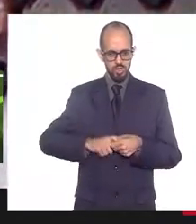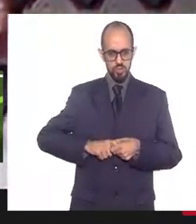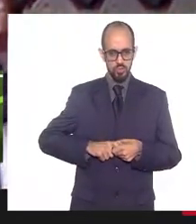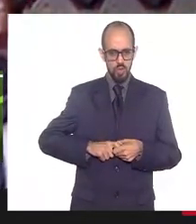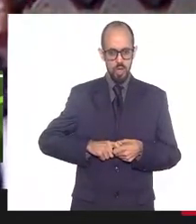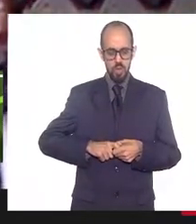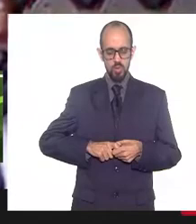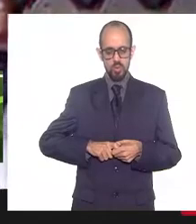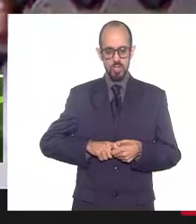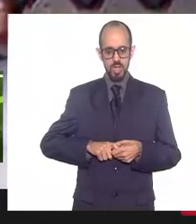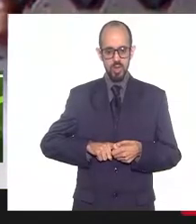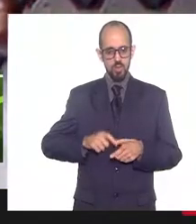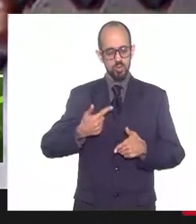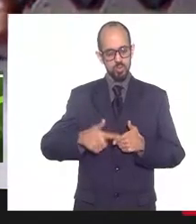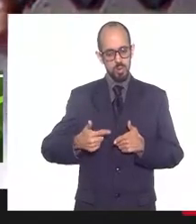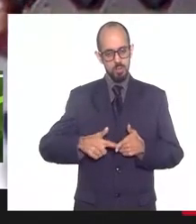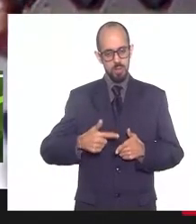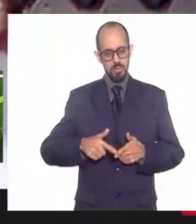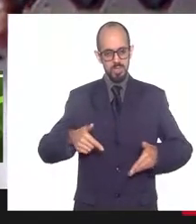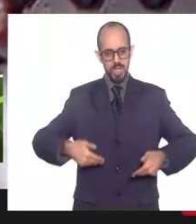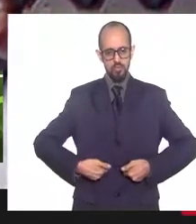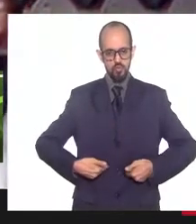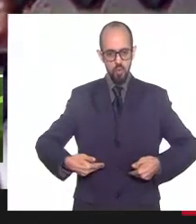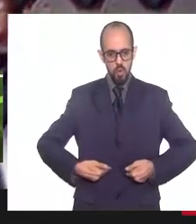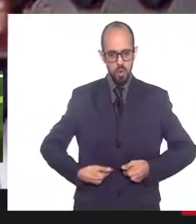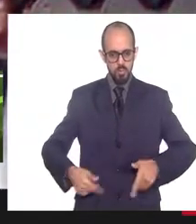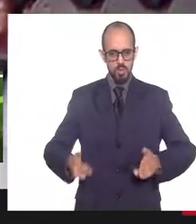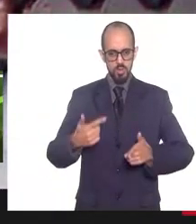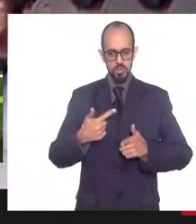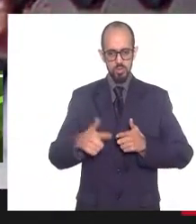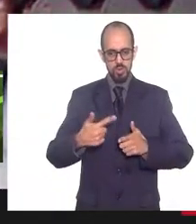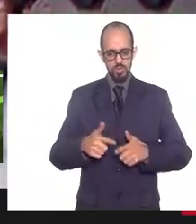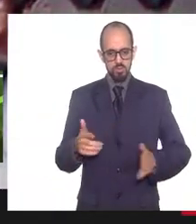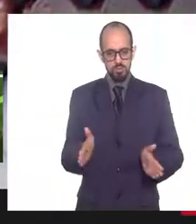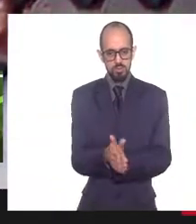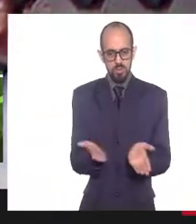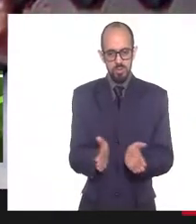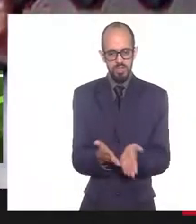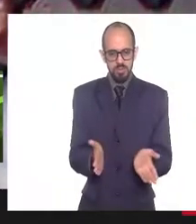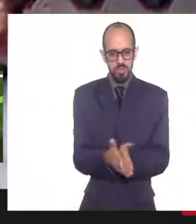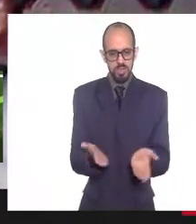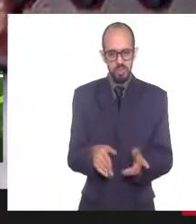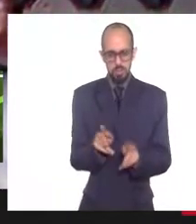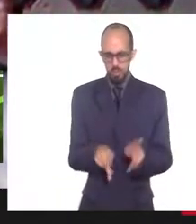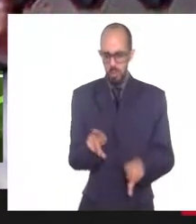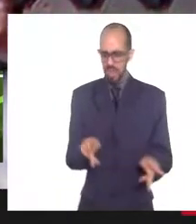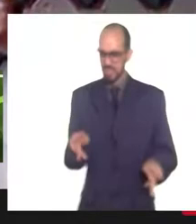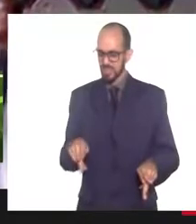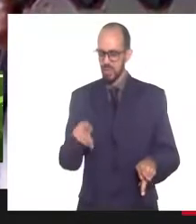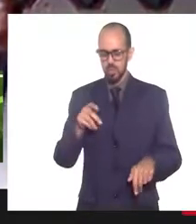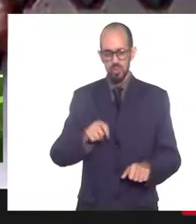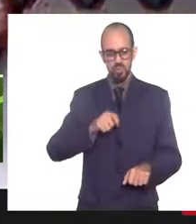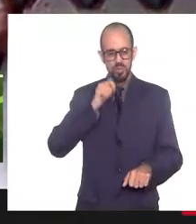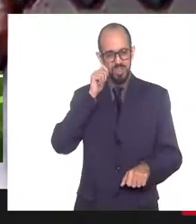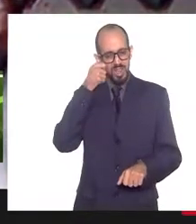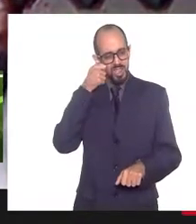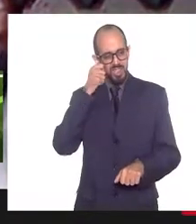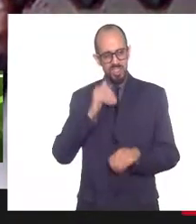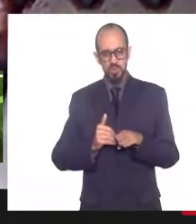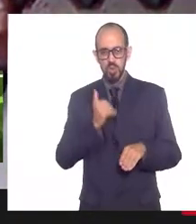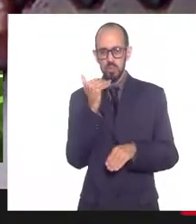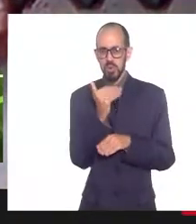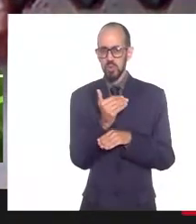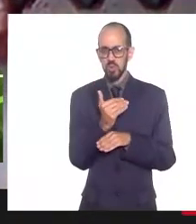fome, volta para um processo de empobrecimento da população negra, sobretudo, esses espaços